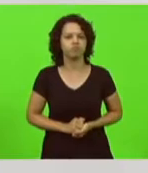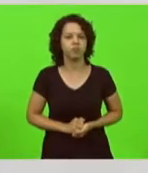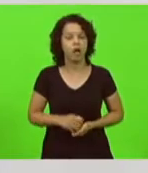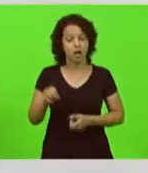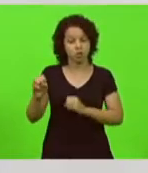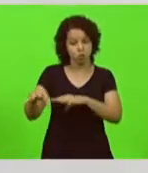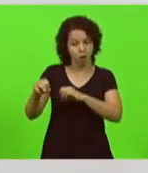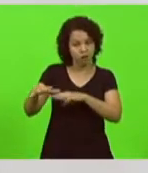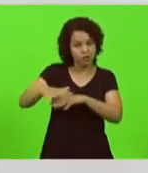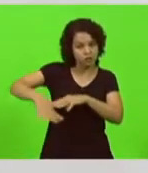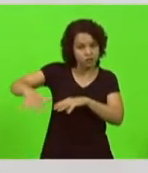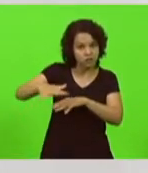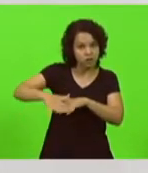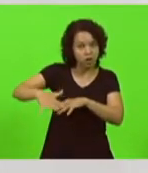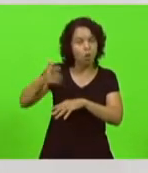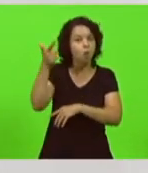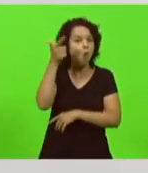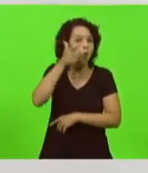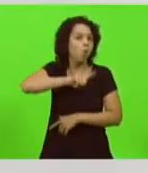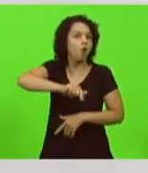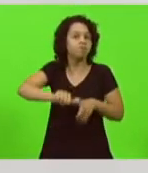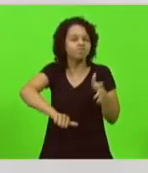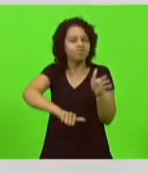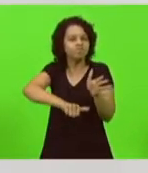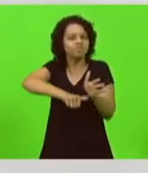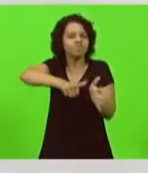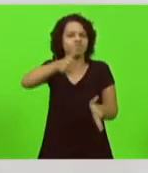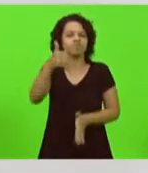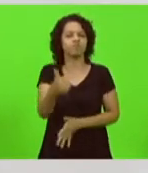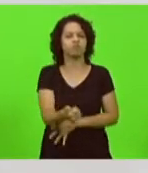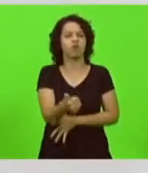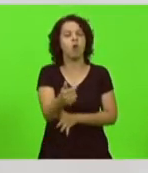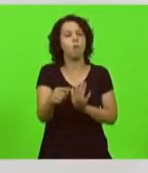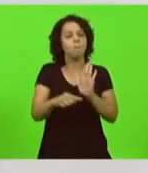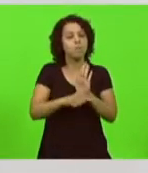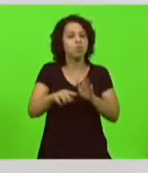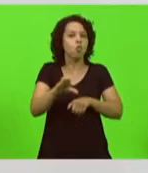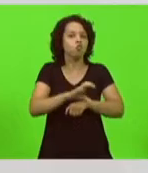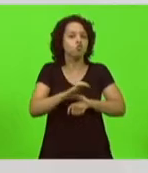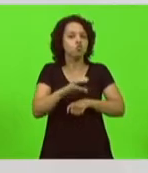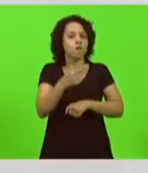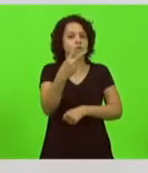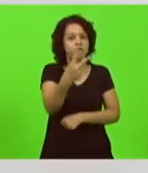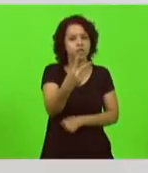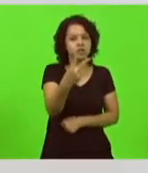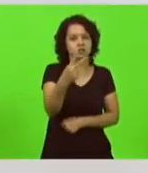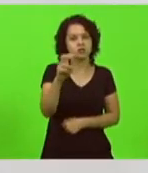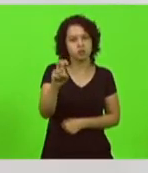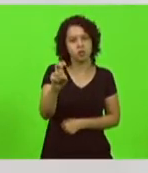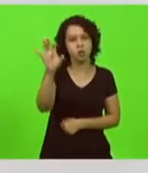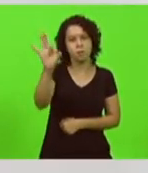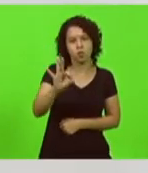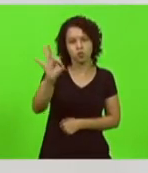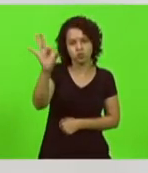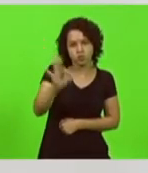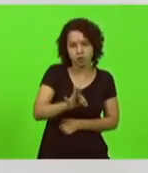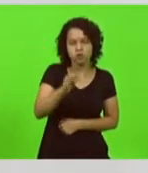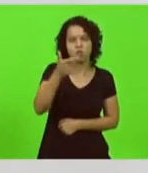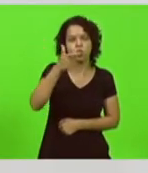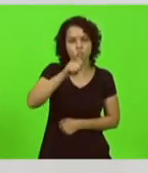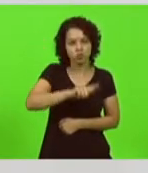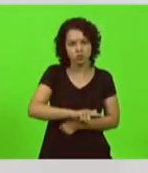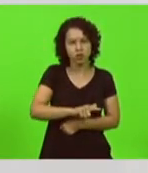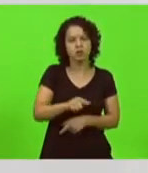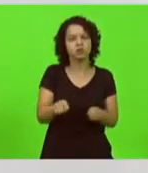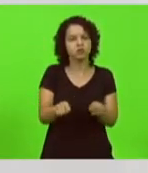pela primeira vez na história do nosso Estado o mínimo constitucional de 25% e concretizamos o